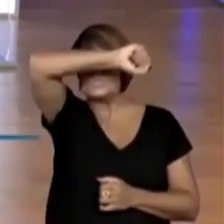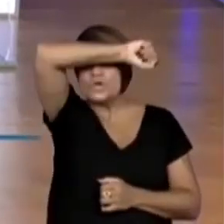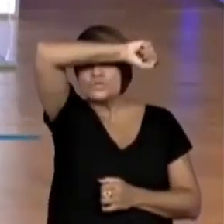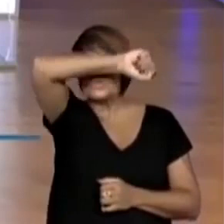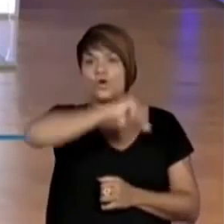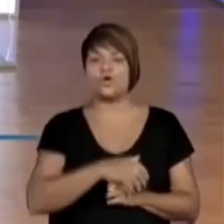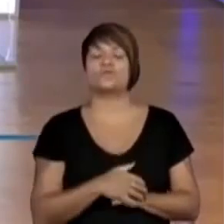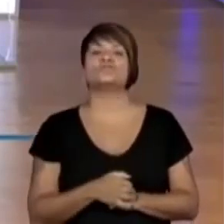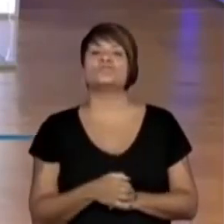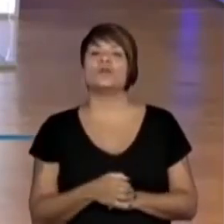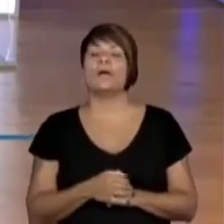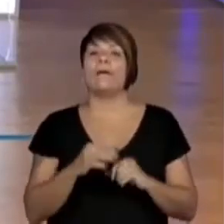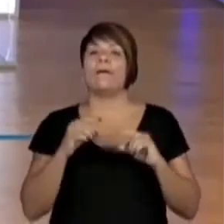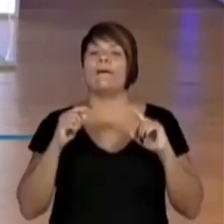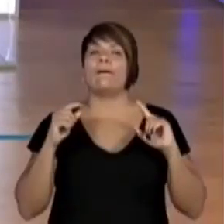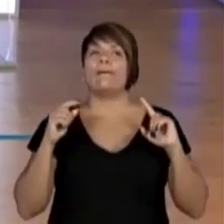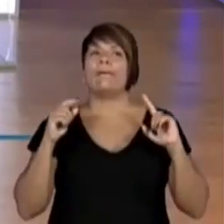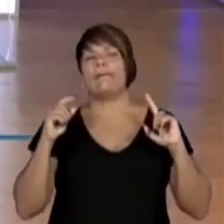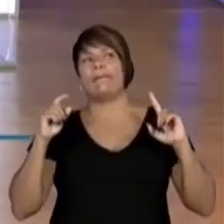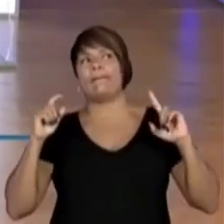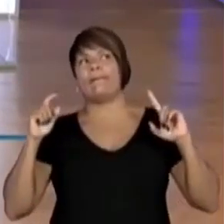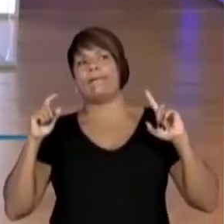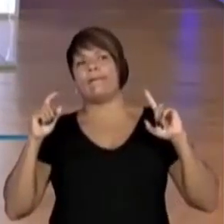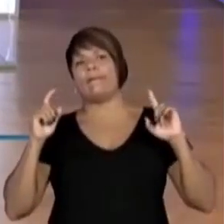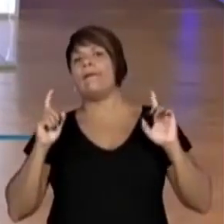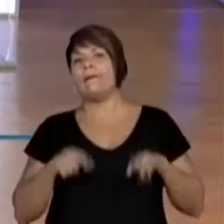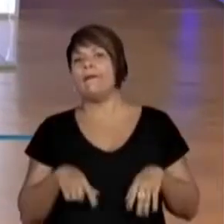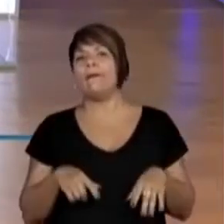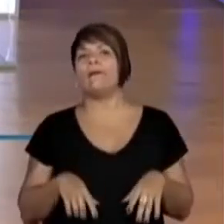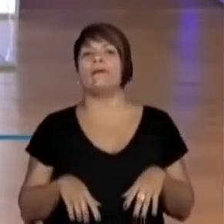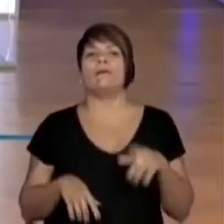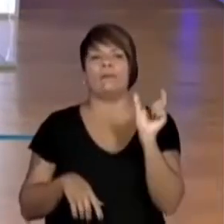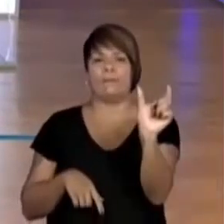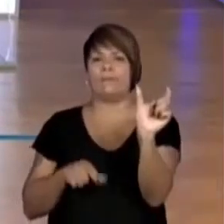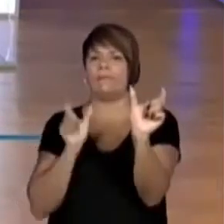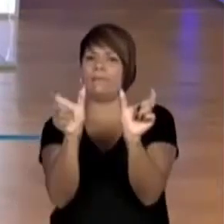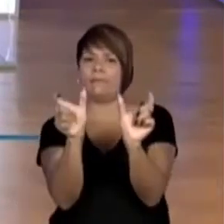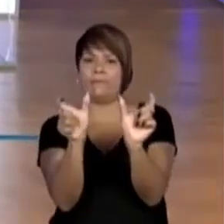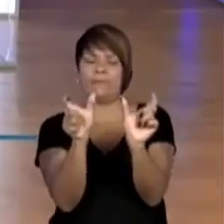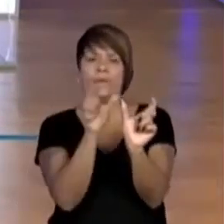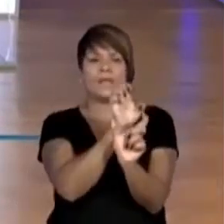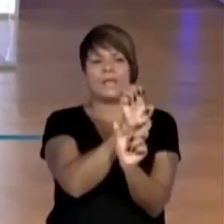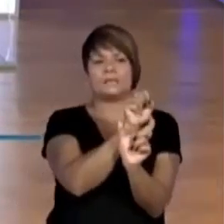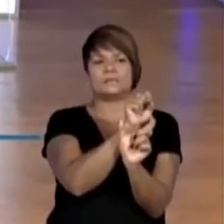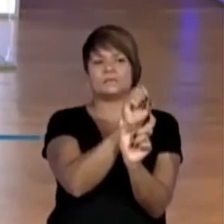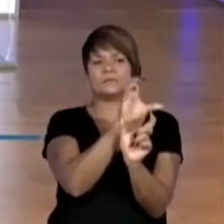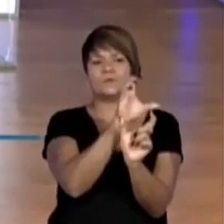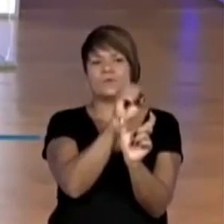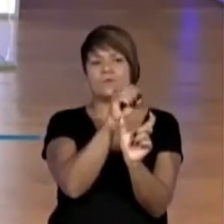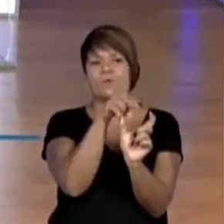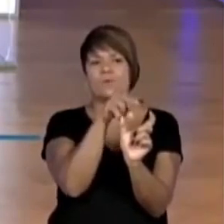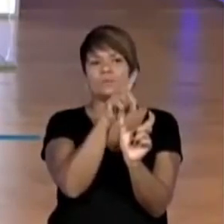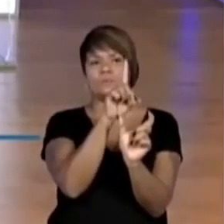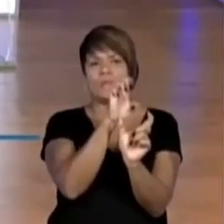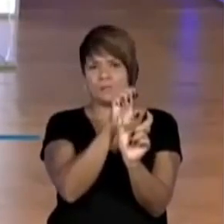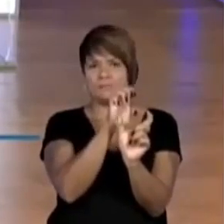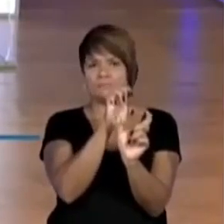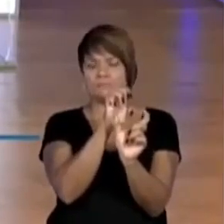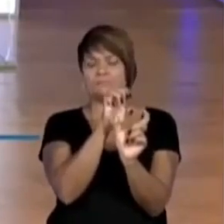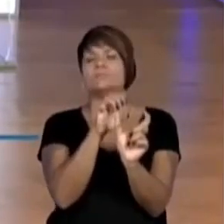esconde-esconde uma brincadeira composta por duas palavras, não é, professor? É verdade, duas palavras. E duas palavras